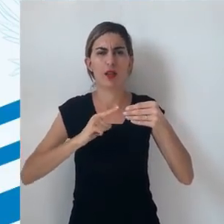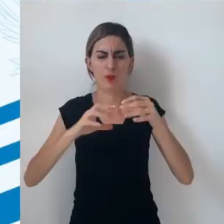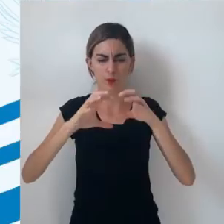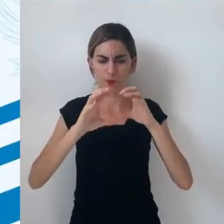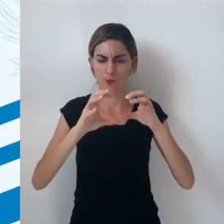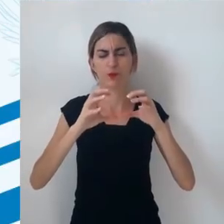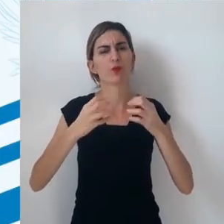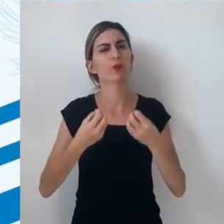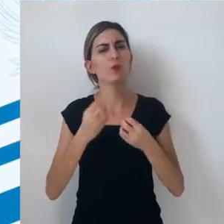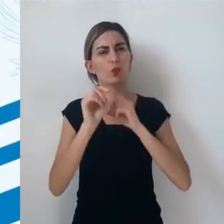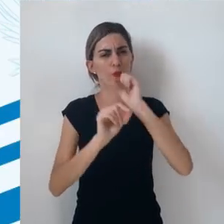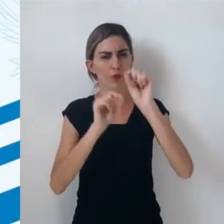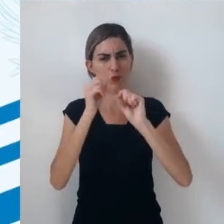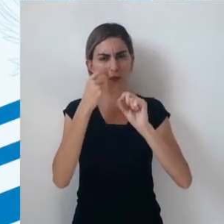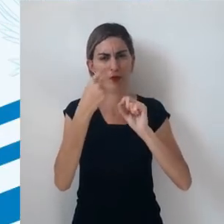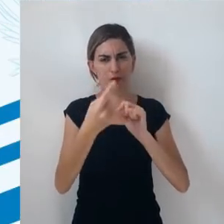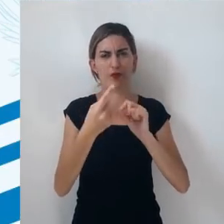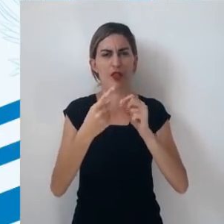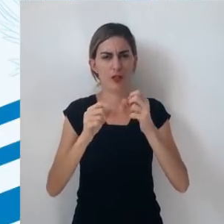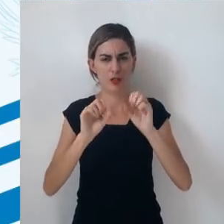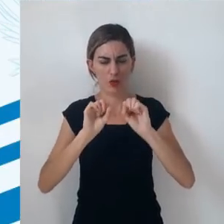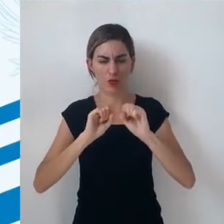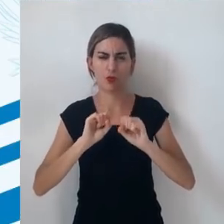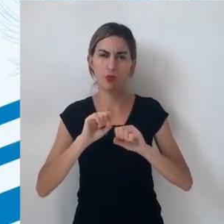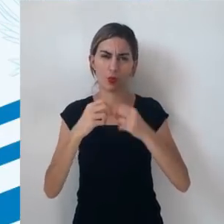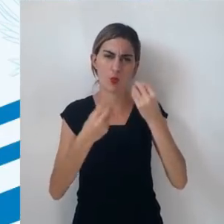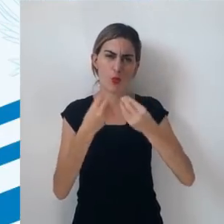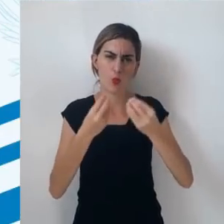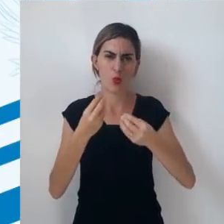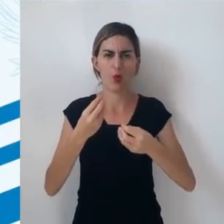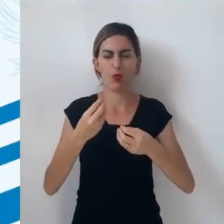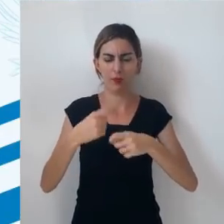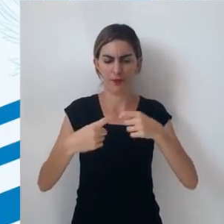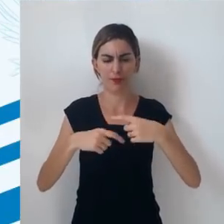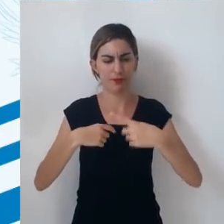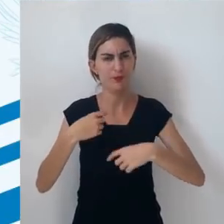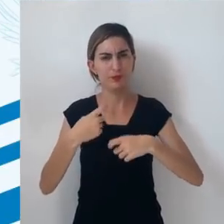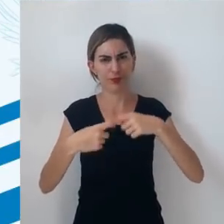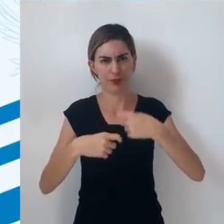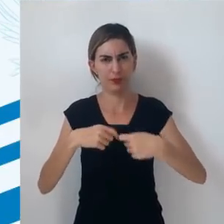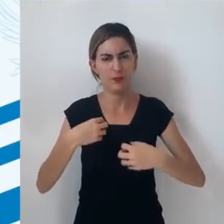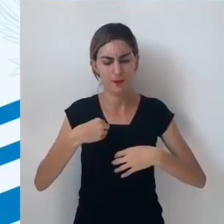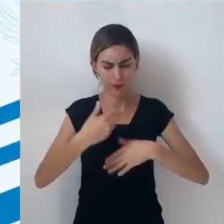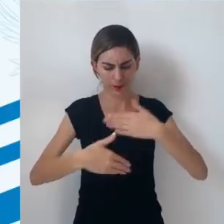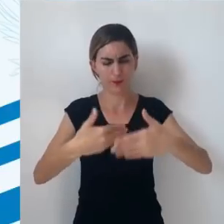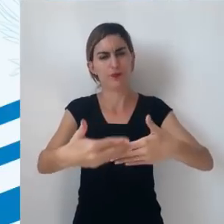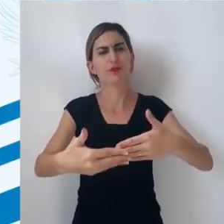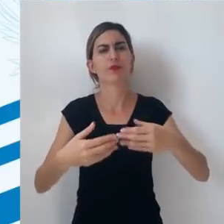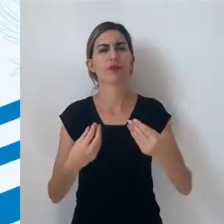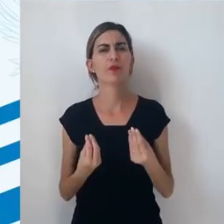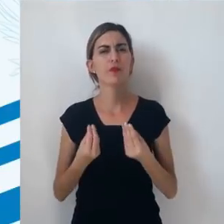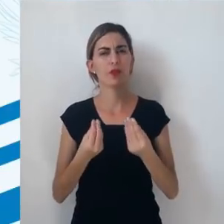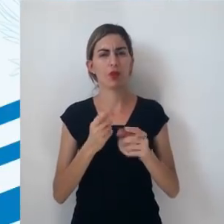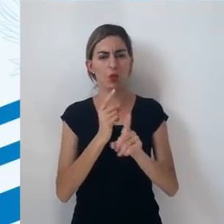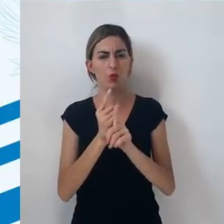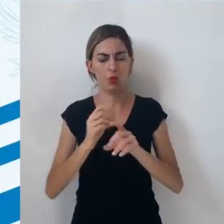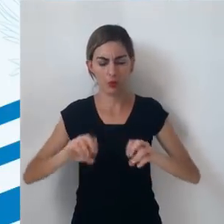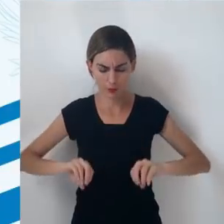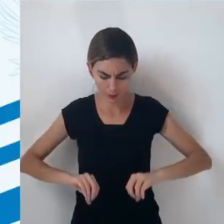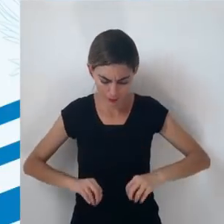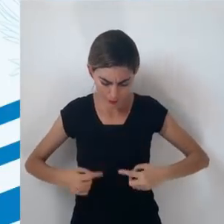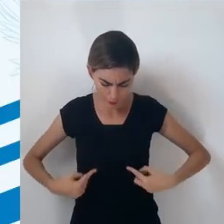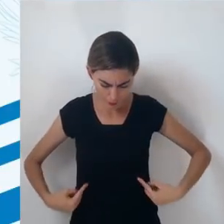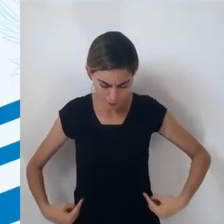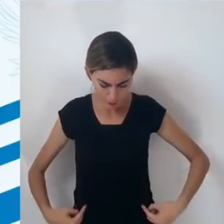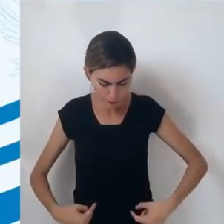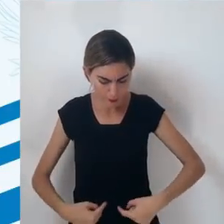o saco escrotal. Vamos falar um pouco agora sobre o sistema reprodutor feminino? No sistema reprodutor feminino, você vai encontrar